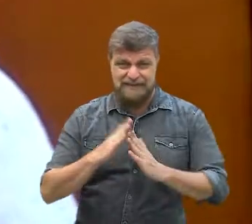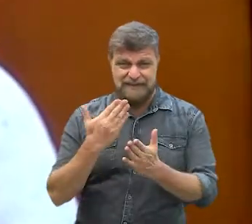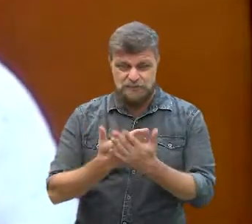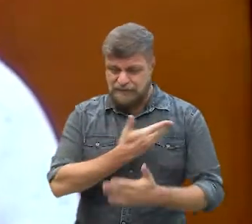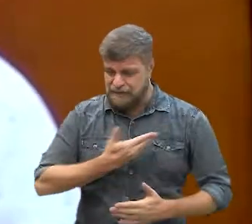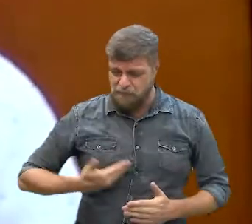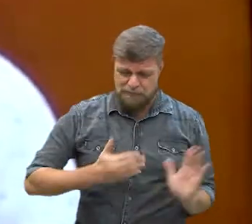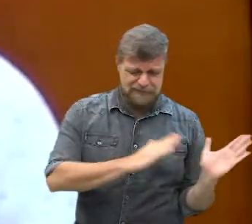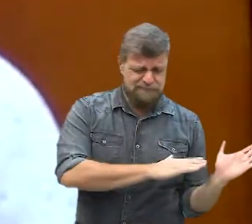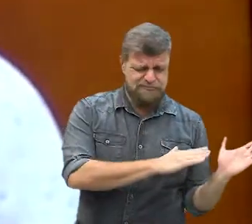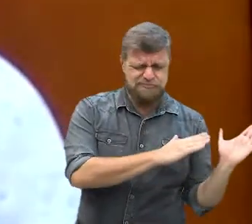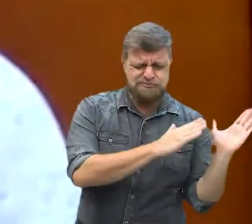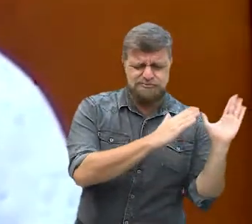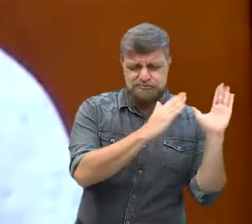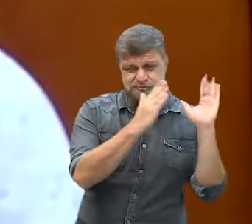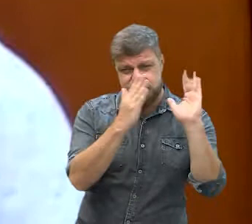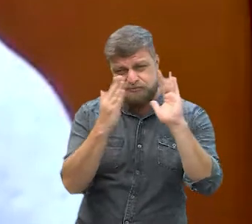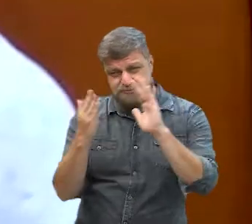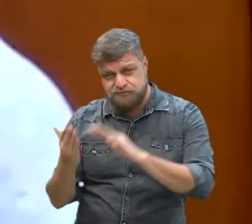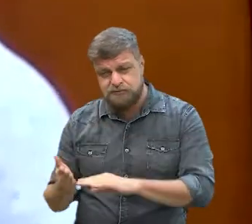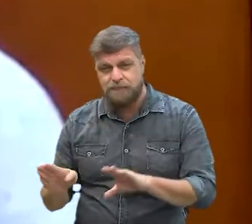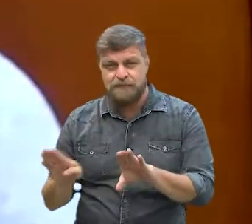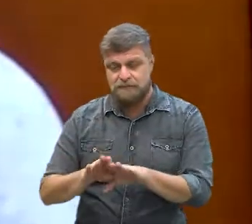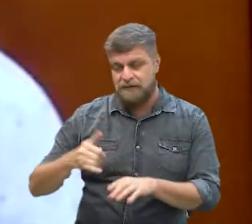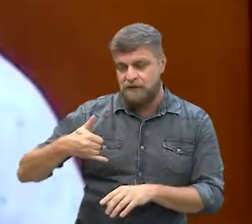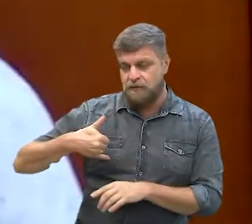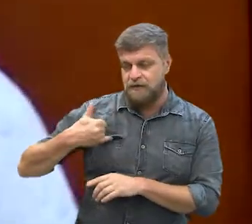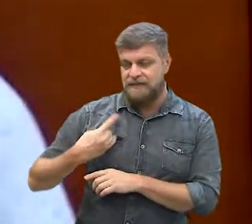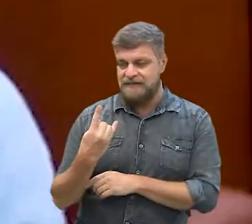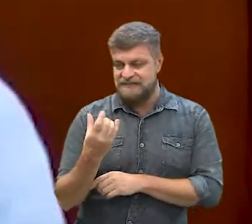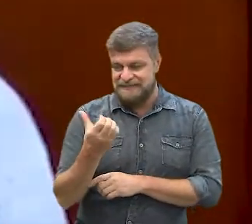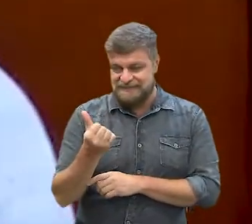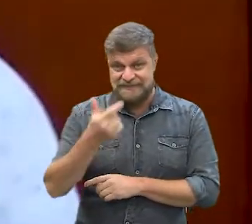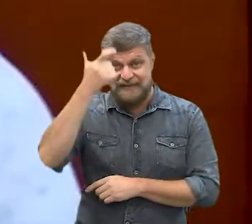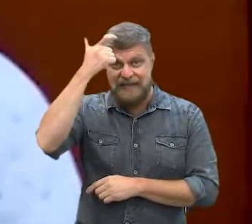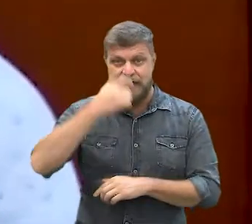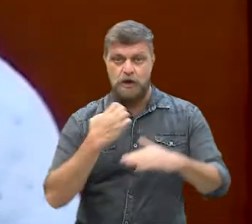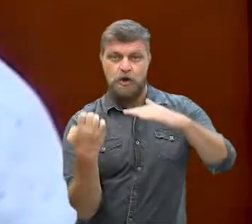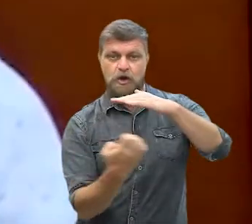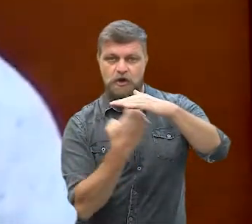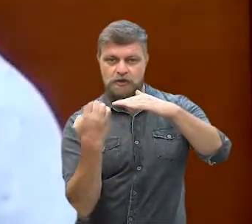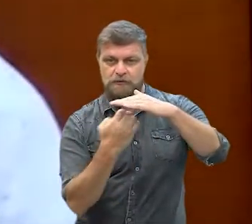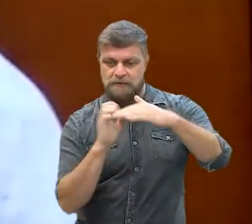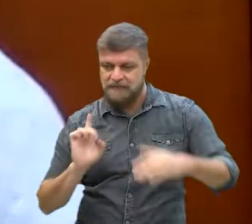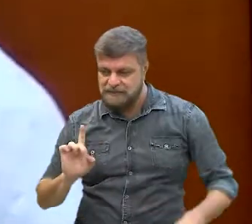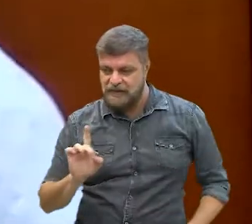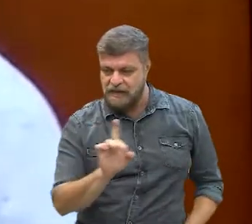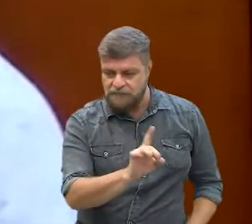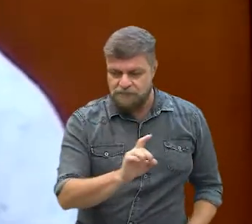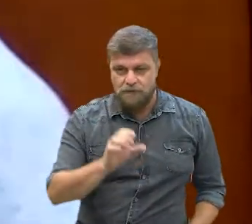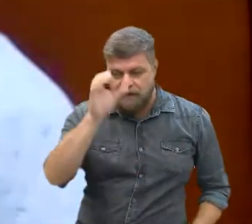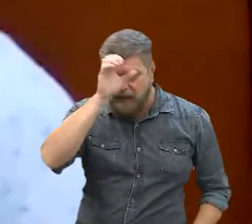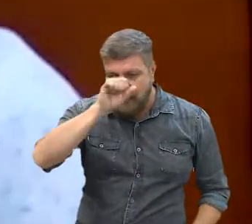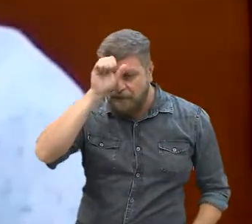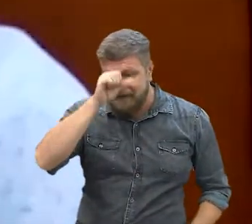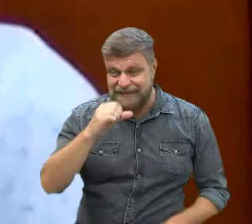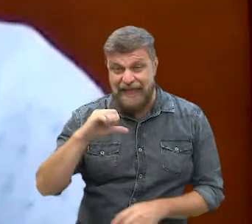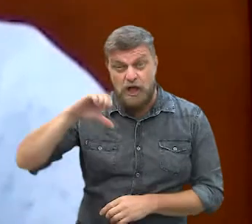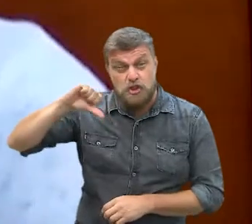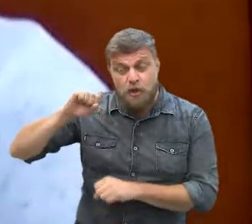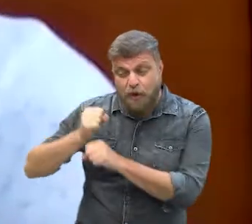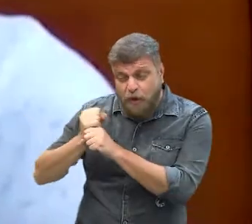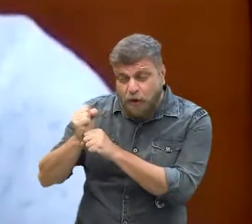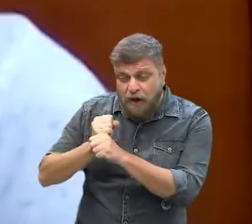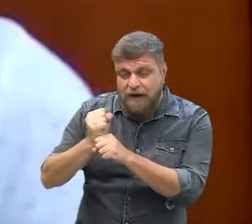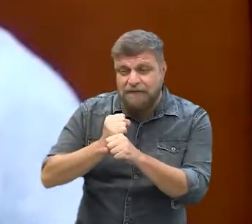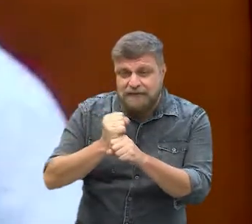pública e também, muito novo, com 16 anos, eu entrei numa empresa grande como jovem aprendiz e trabalhei durante 9 anos nessa empresa,